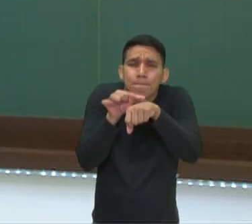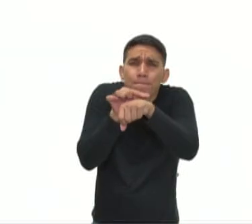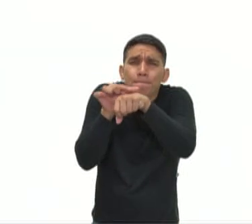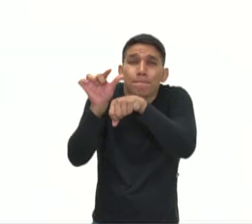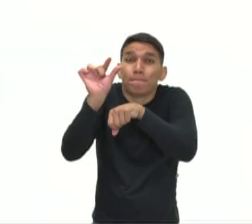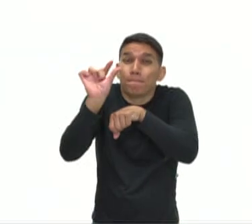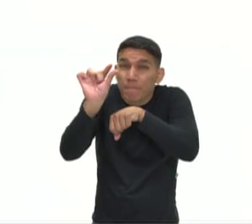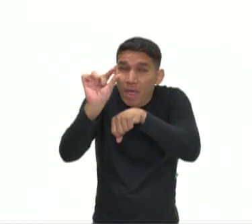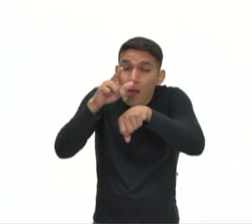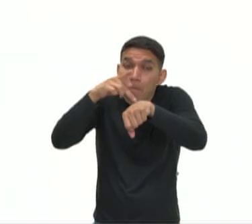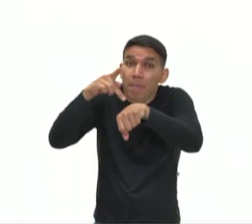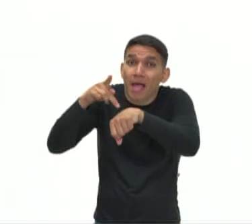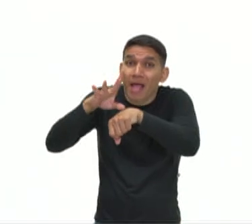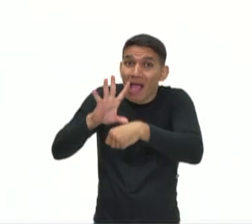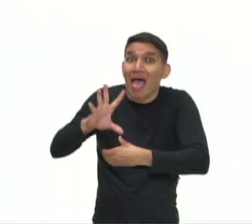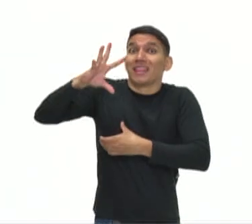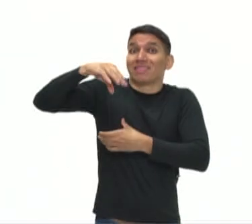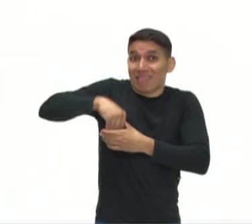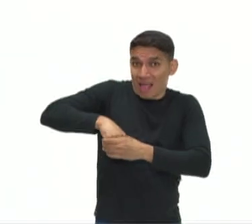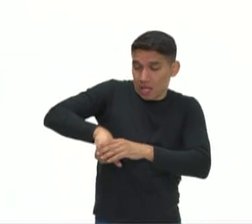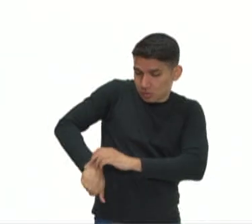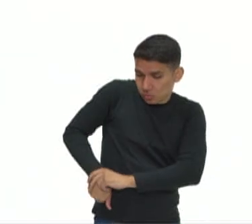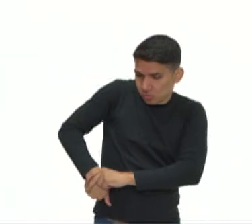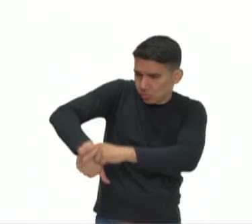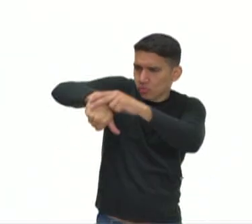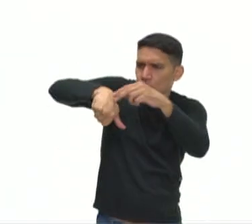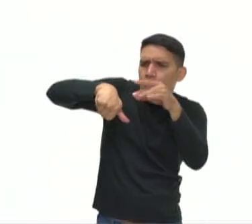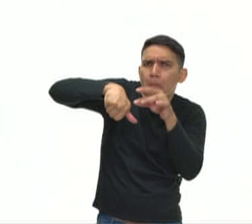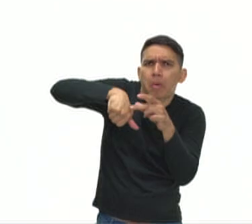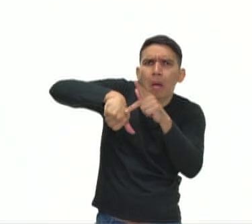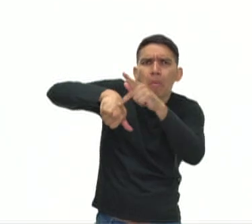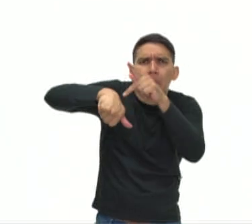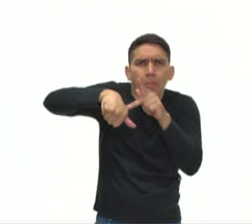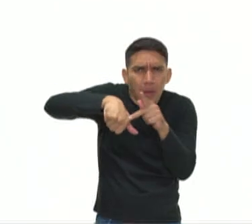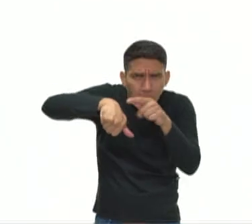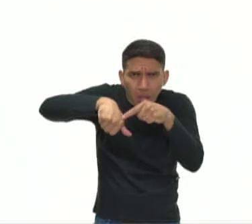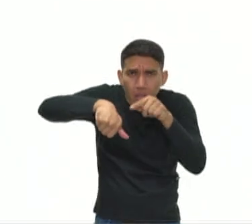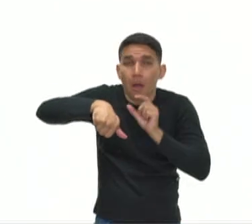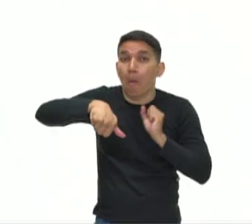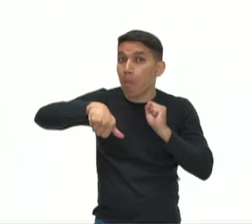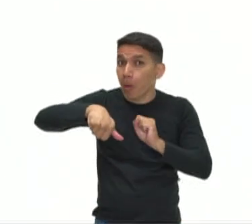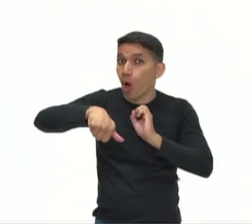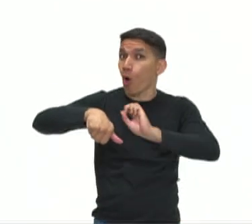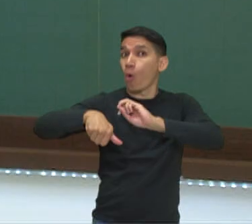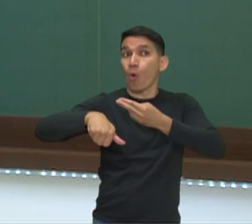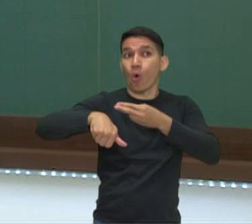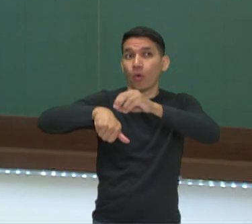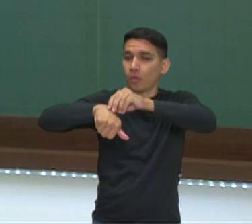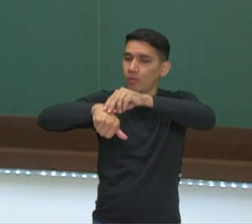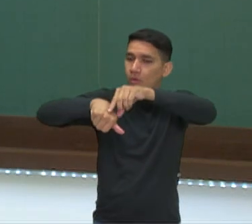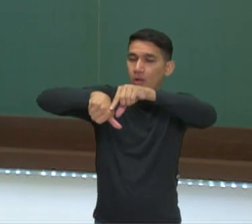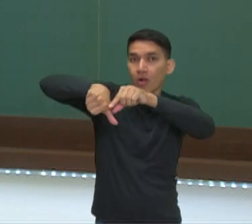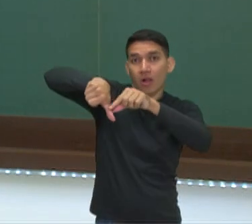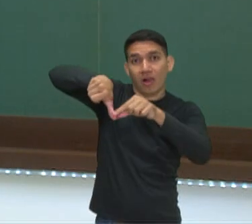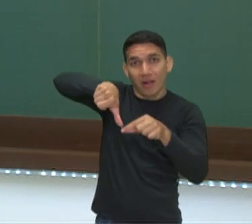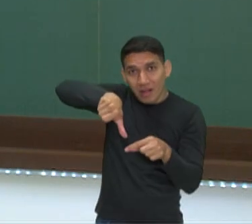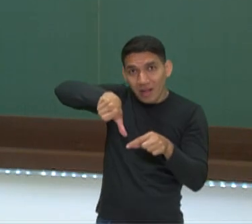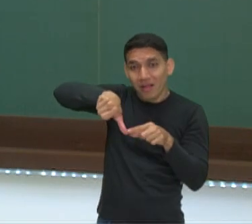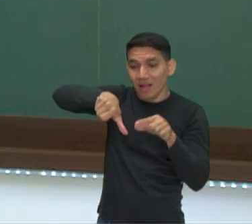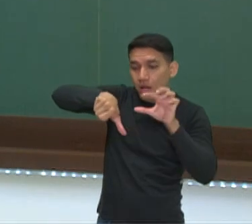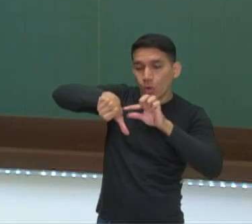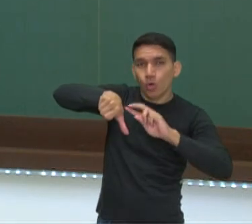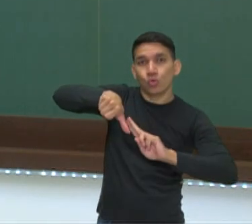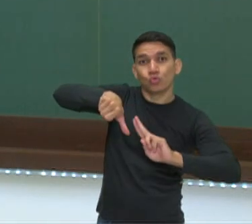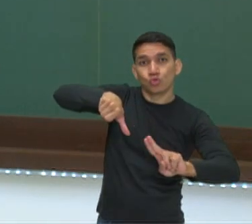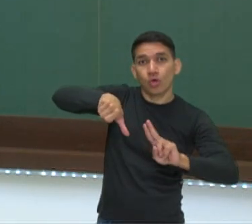formadas ou dentro do rim, ou ainda eles podem se deslocar pelos nossos ureteres,